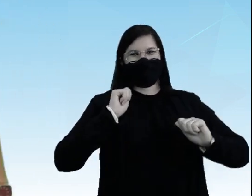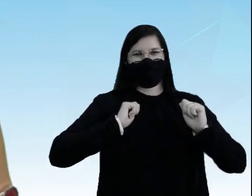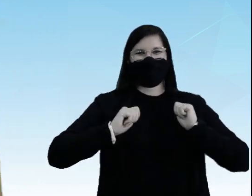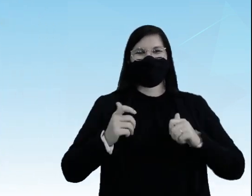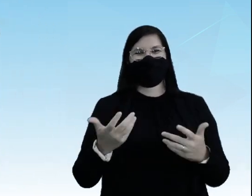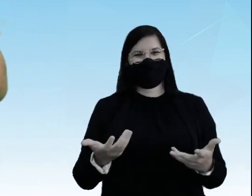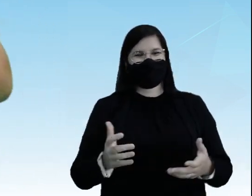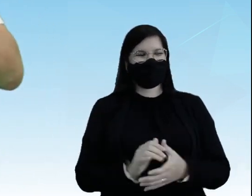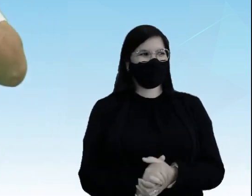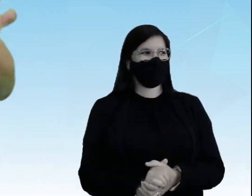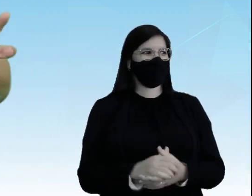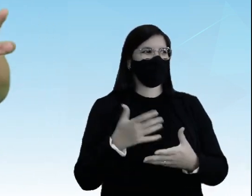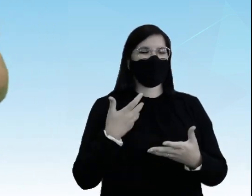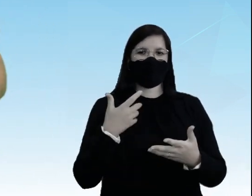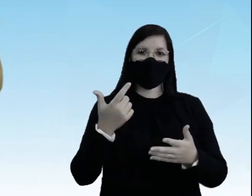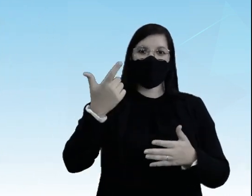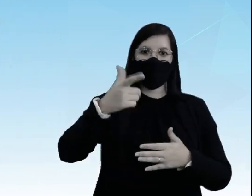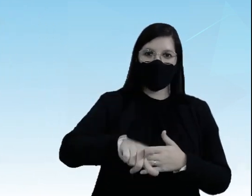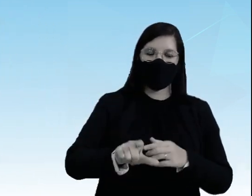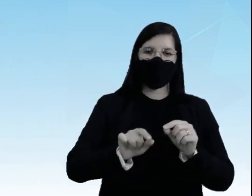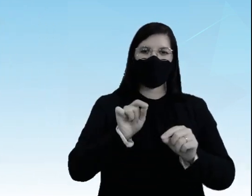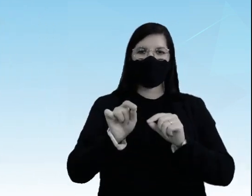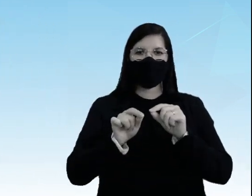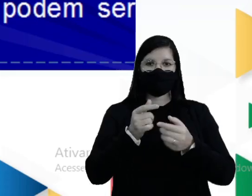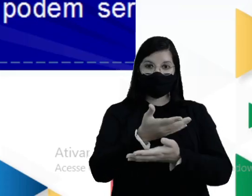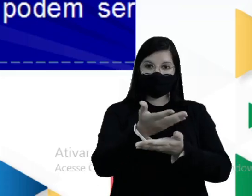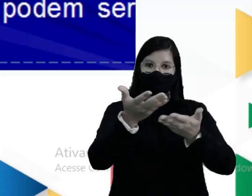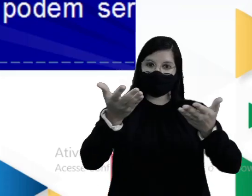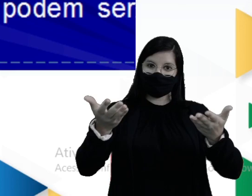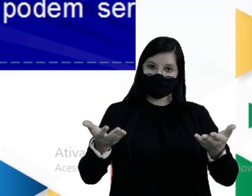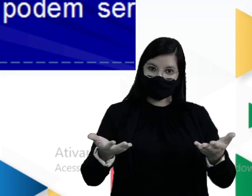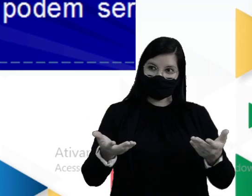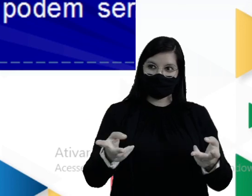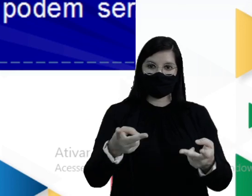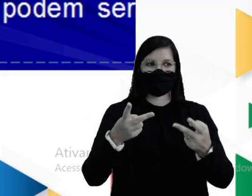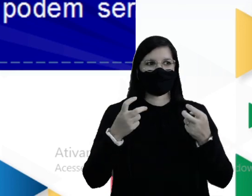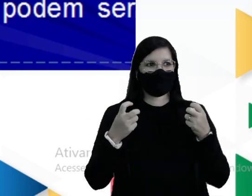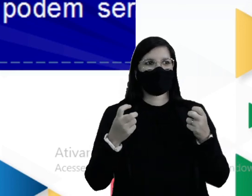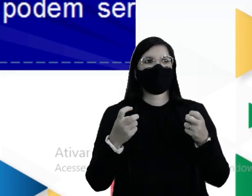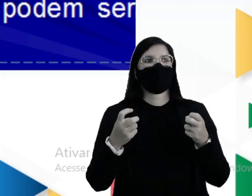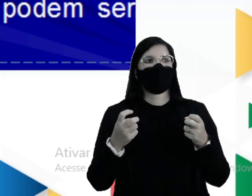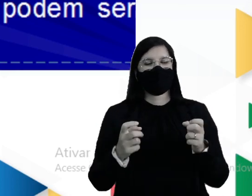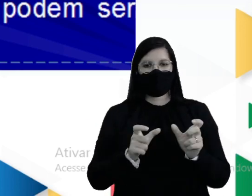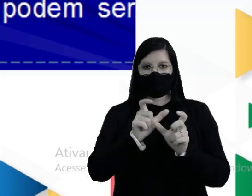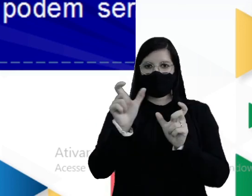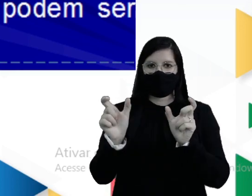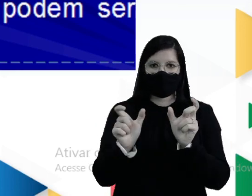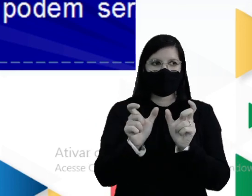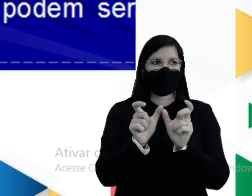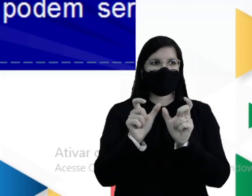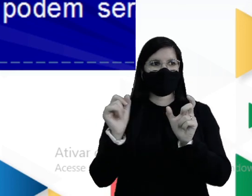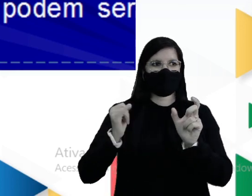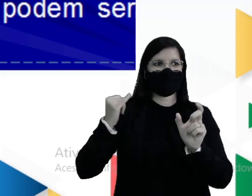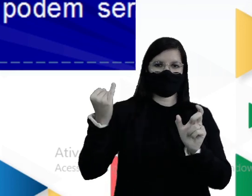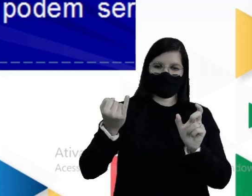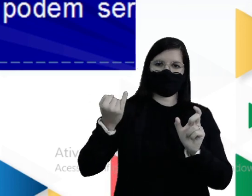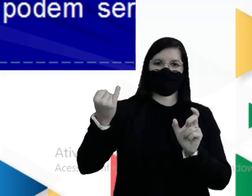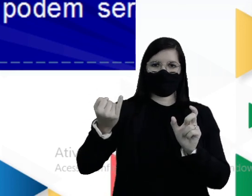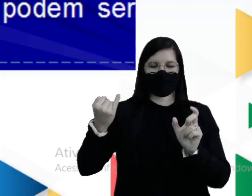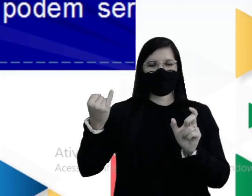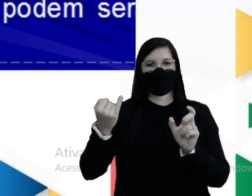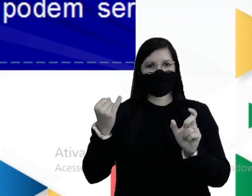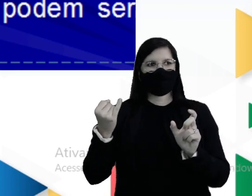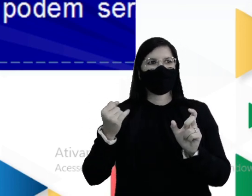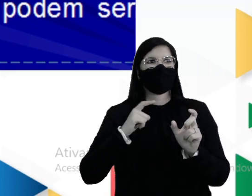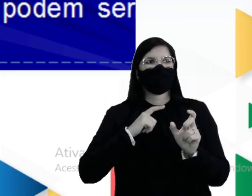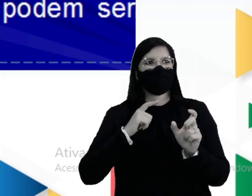aqui. Mais uma vez, trago para vocês, olhem só, duas palavras bem importantes, eu coloquei em caixa